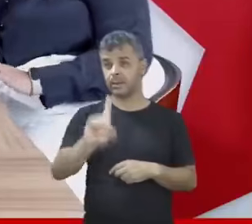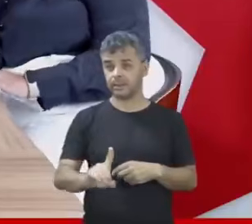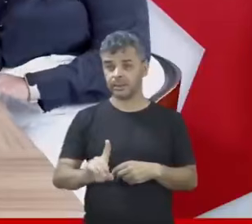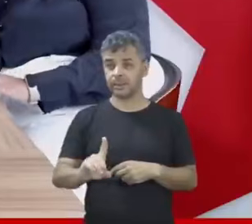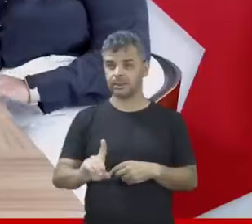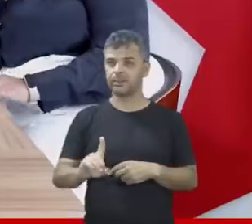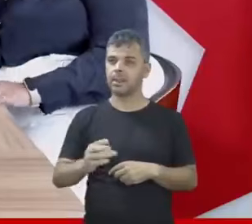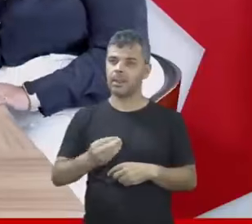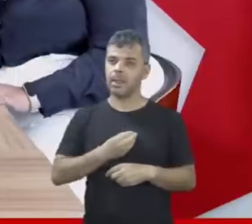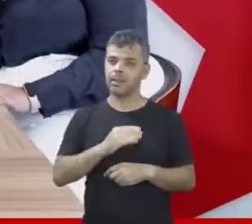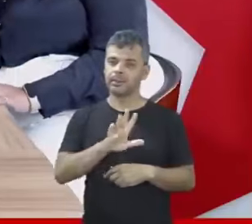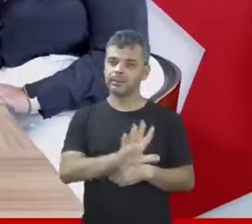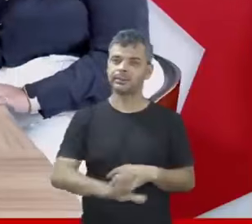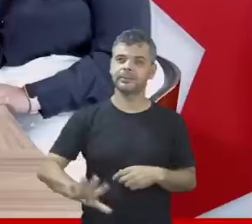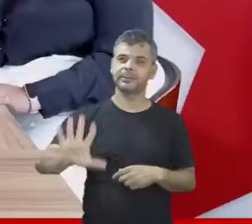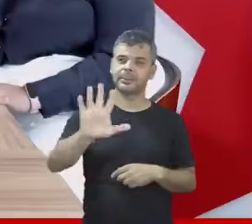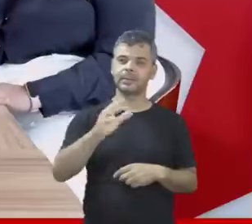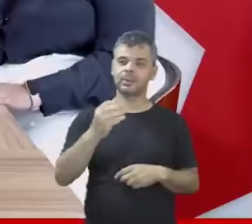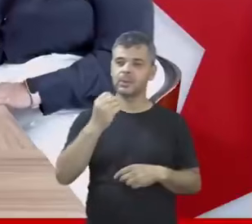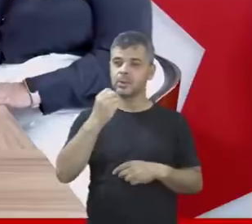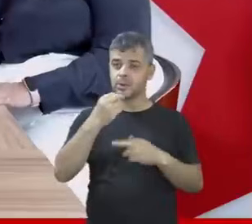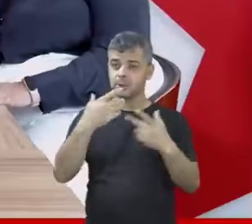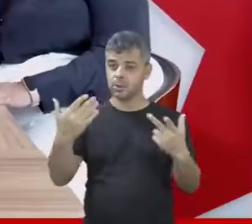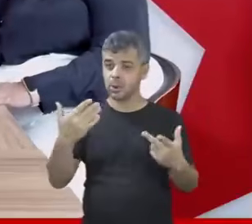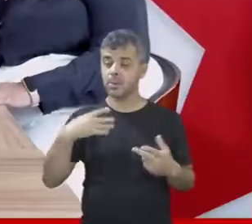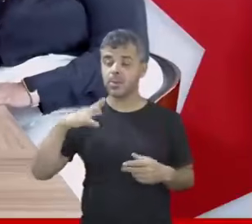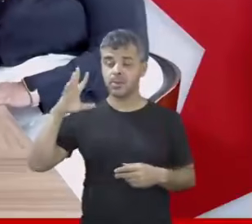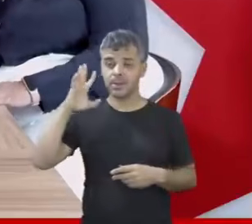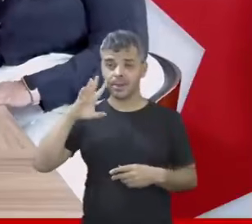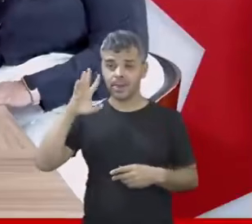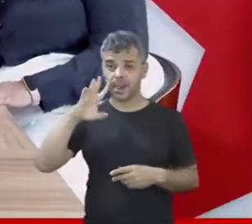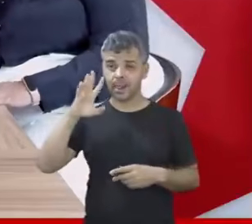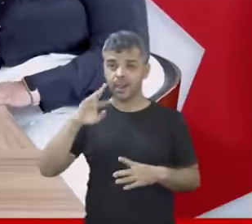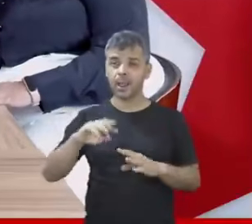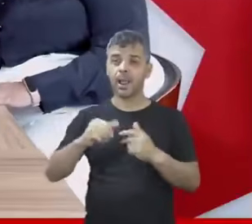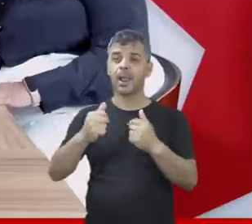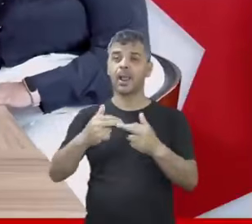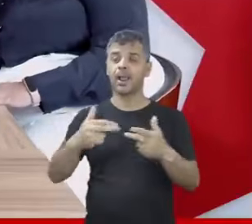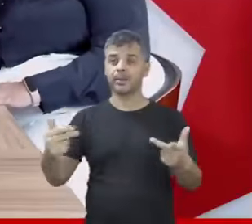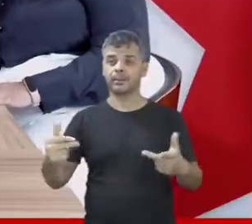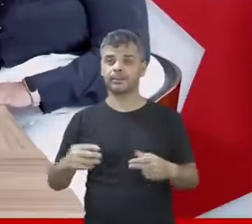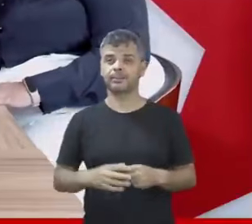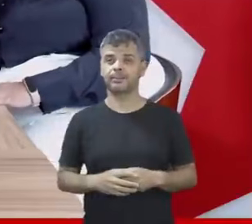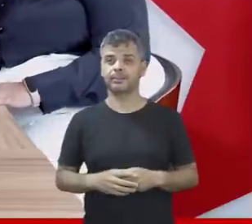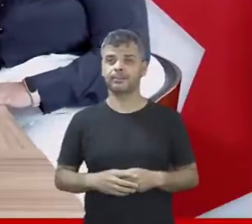muita coisa. Muita coisa boa, muita coisa alegre, muita coisa triste, muita coisa, né?